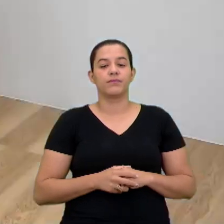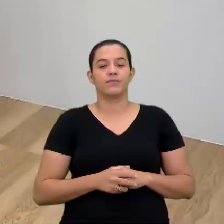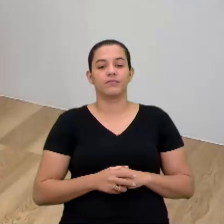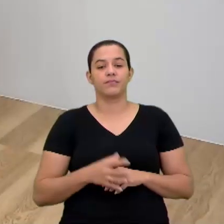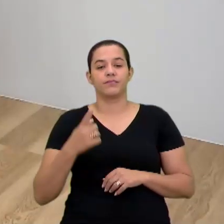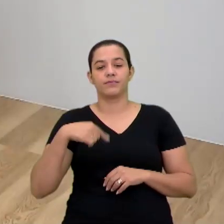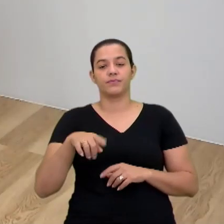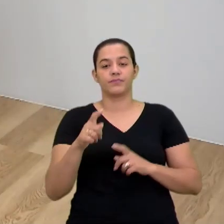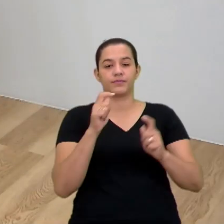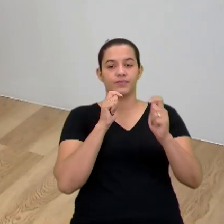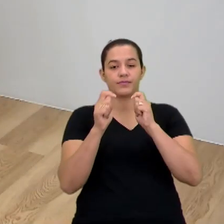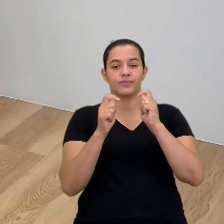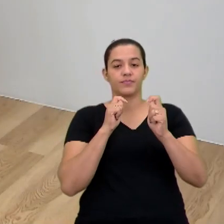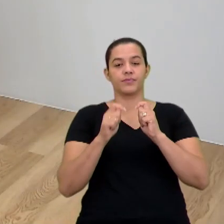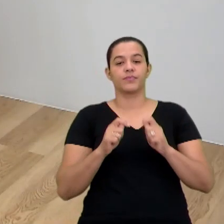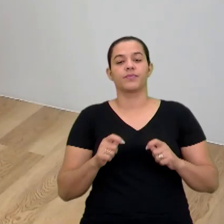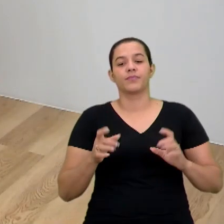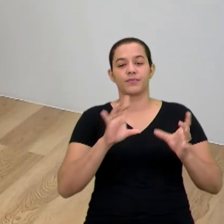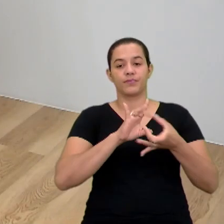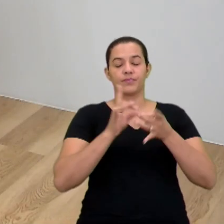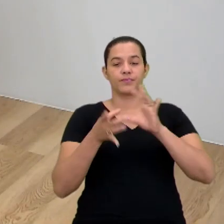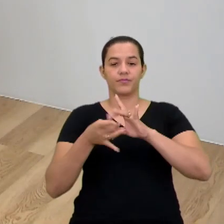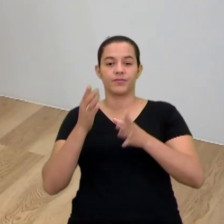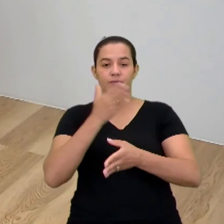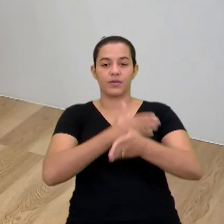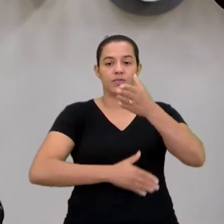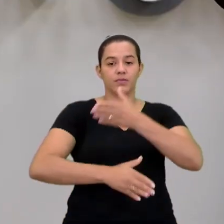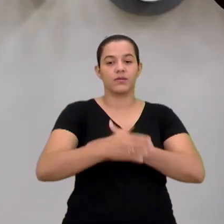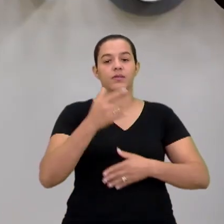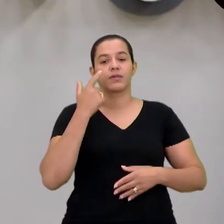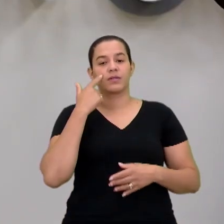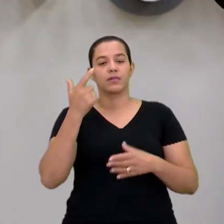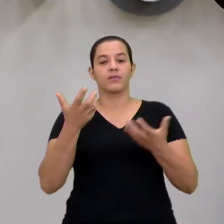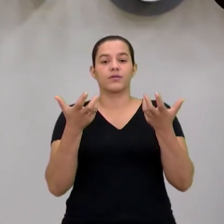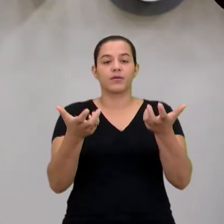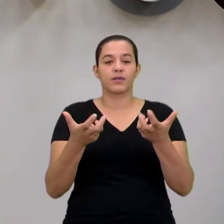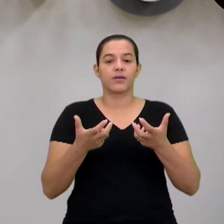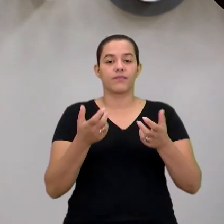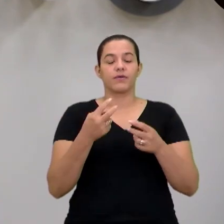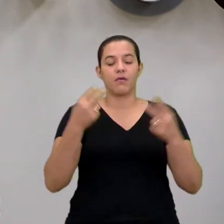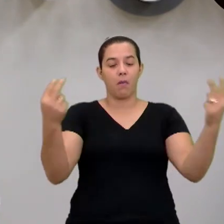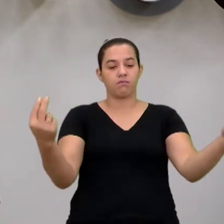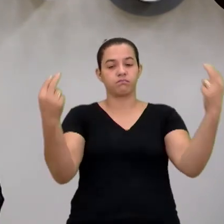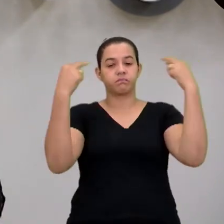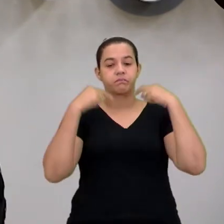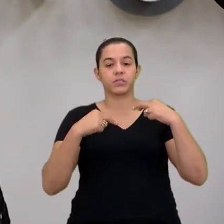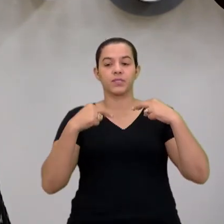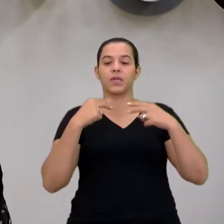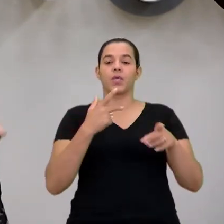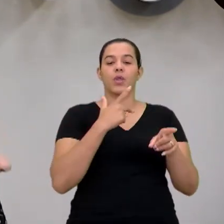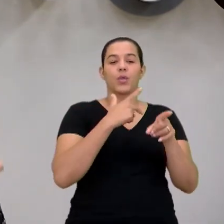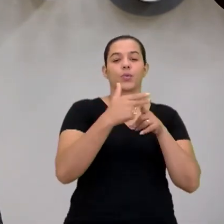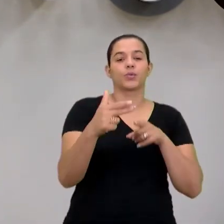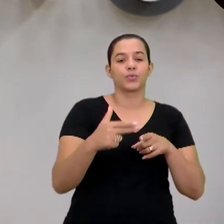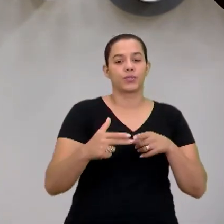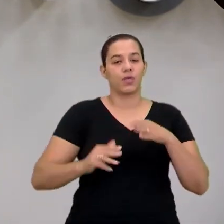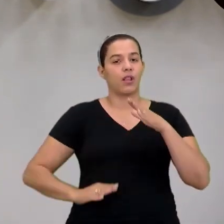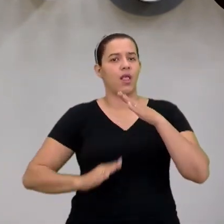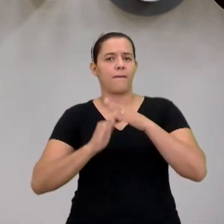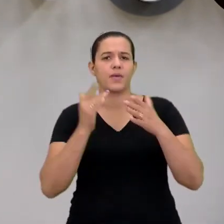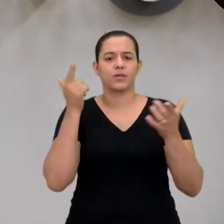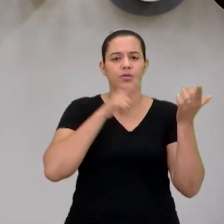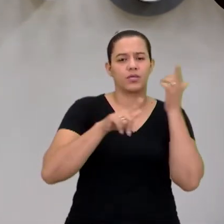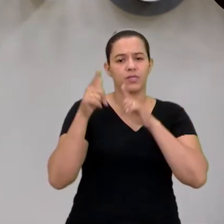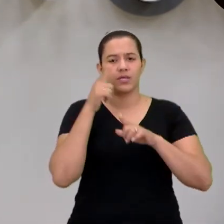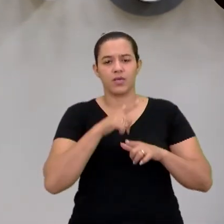fiz entrevista com um atleta paralímpica e assim, o atleta paralímpico, ele não quer ser visto aquele que superou os seus limites, ele